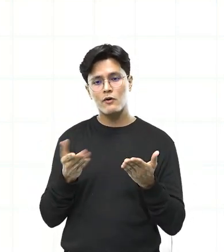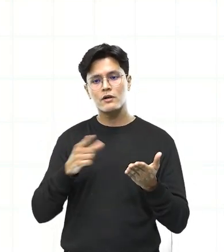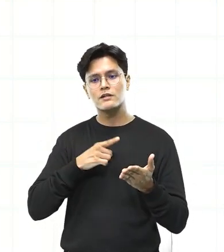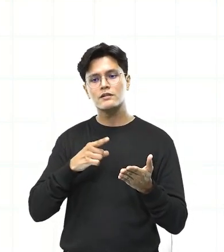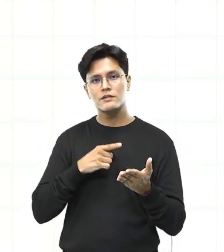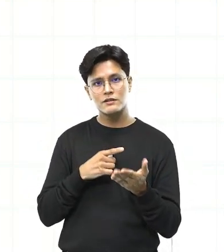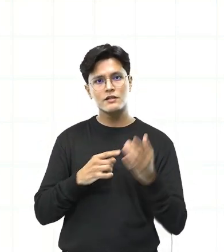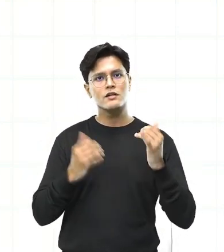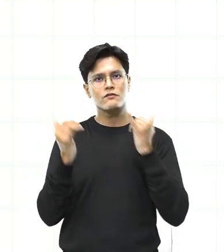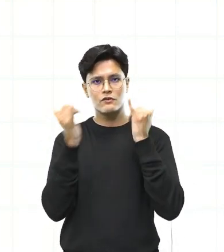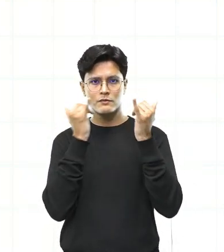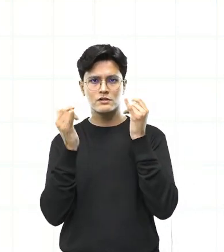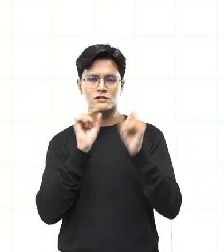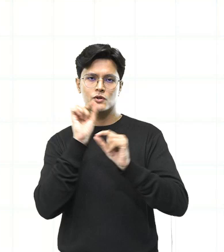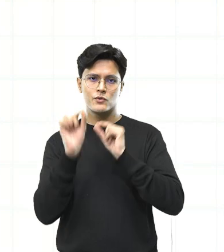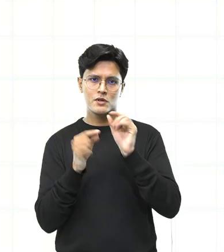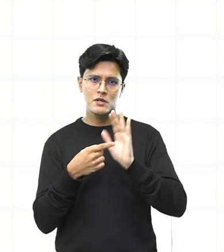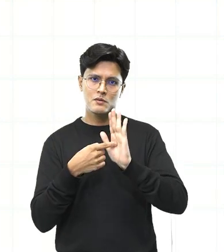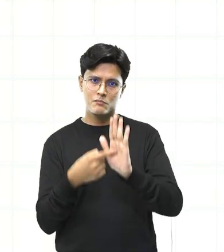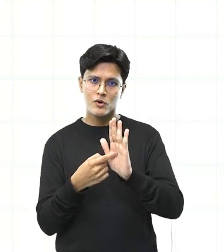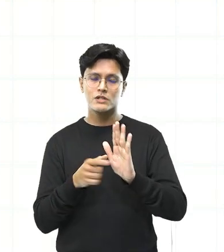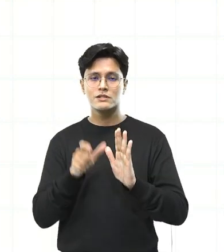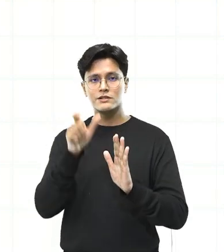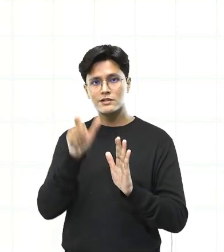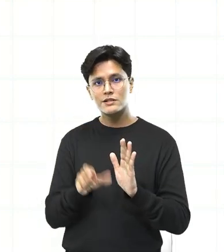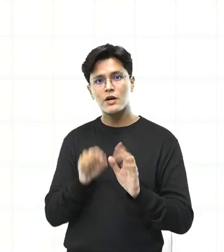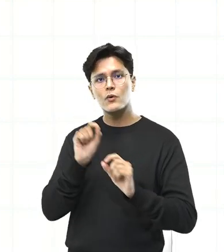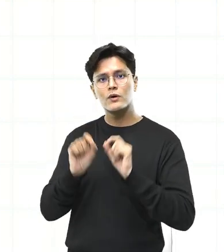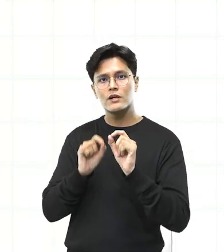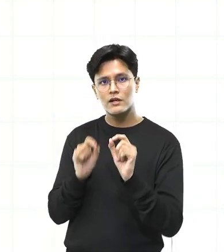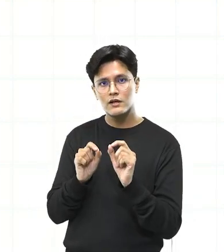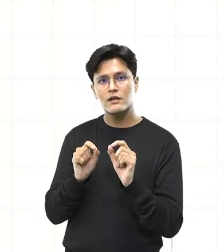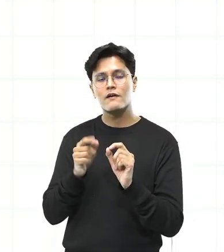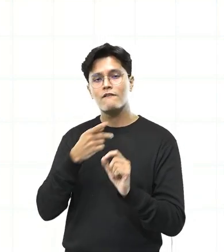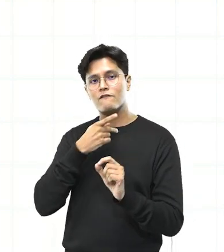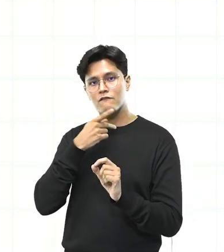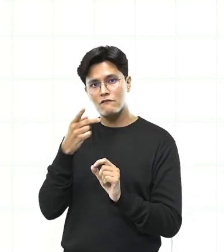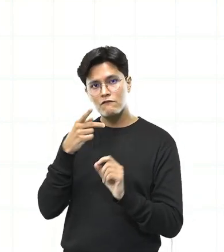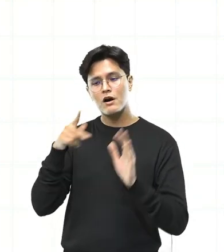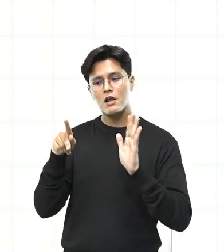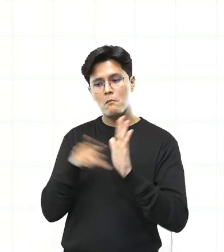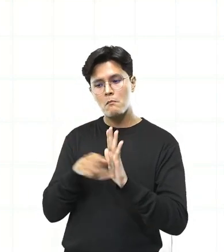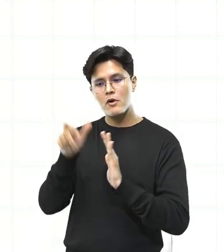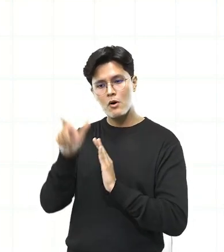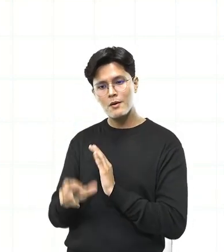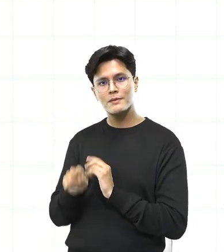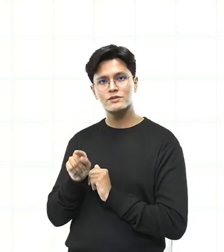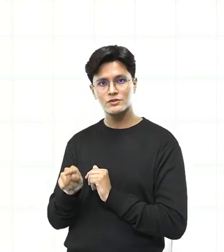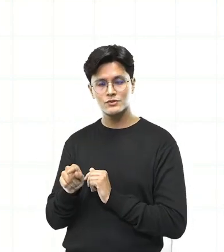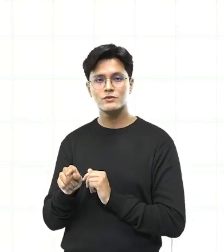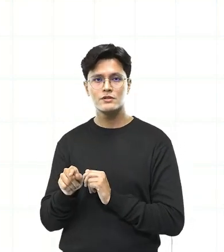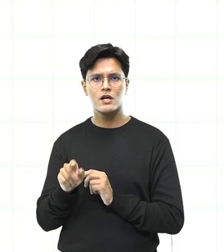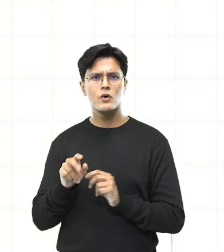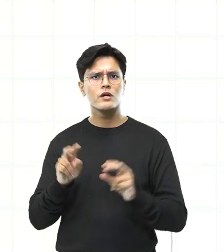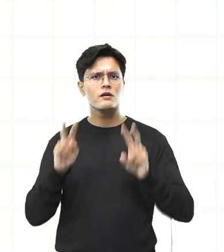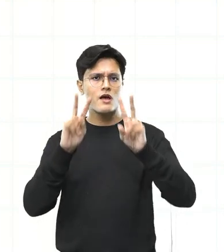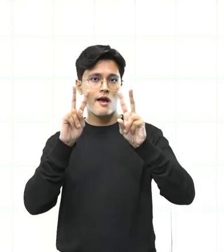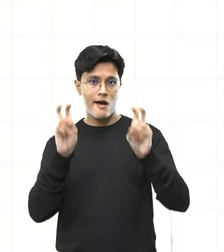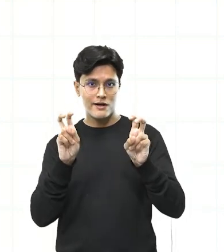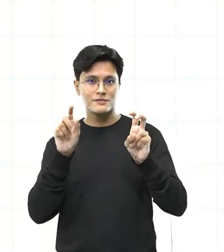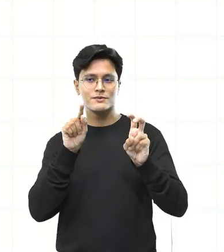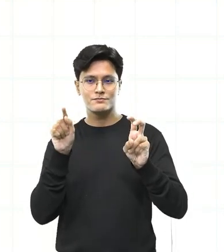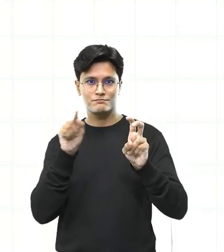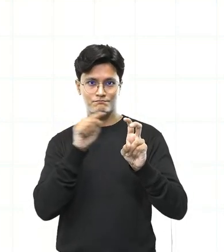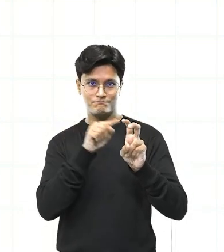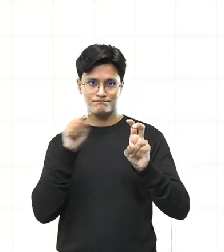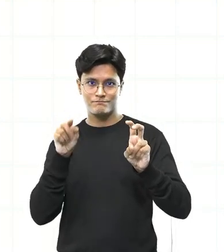nos indica que é a fala de alguém, né? Que é o quê? As aspas, né? São as nossas aspinhas que estão